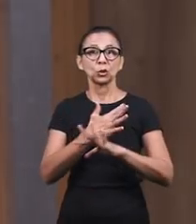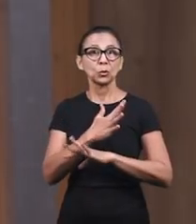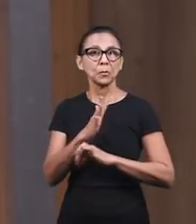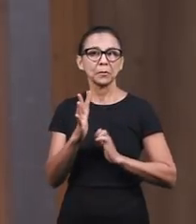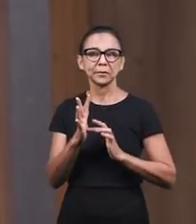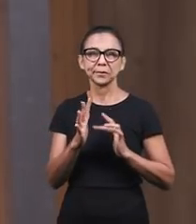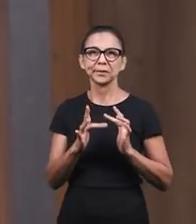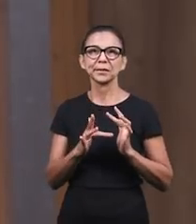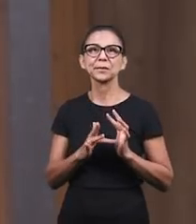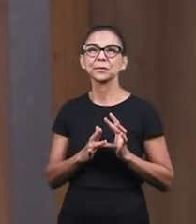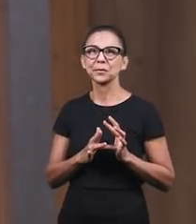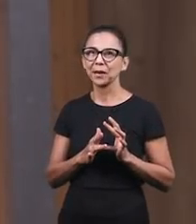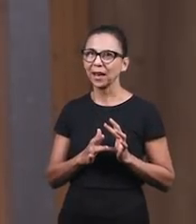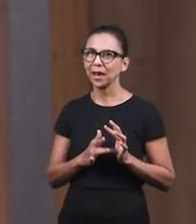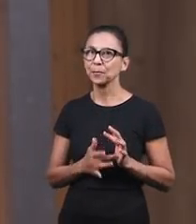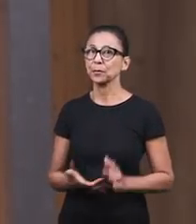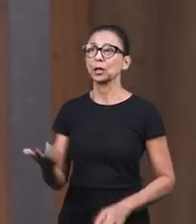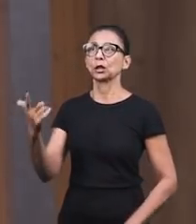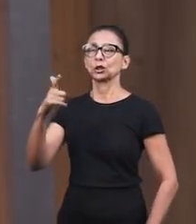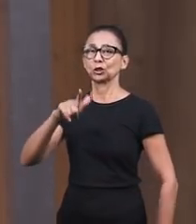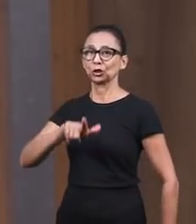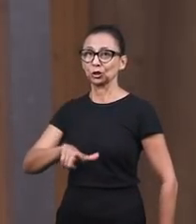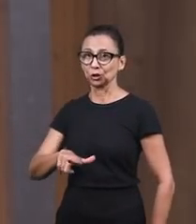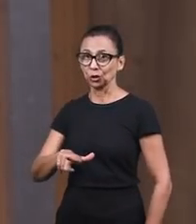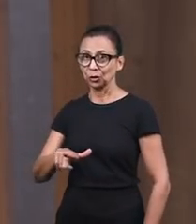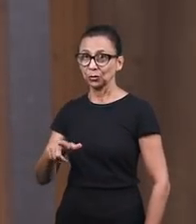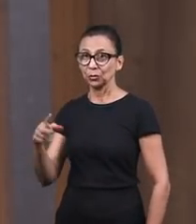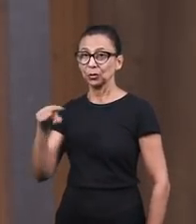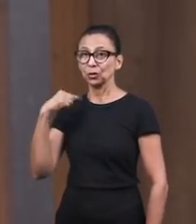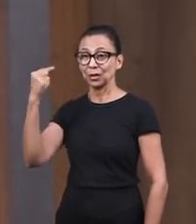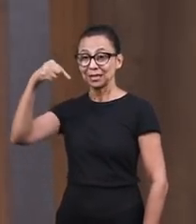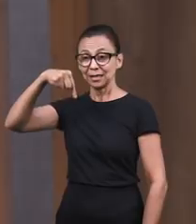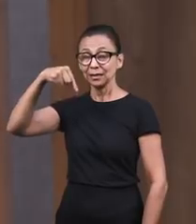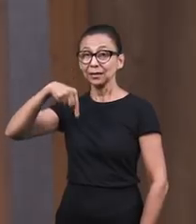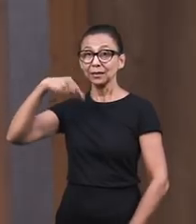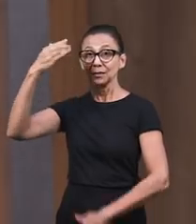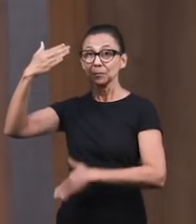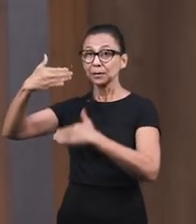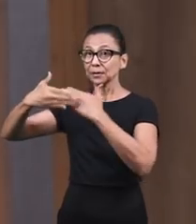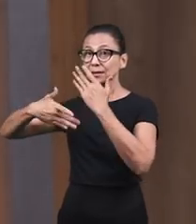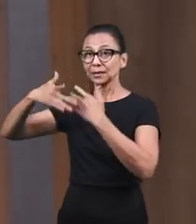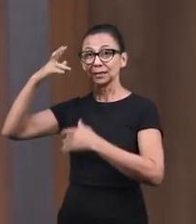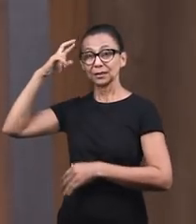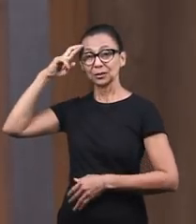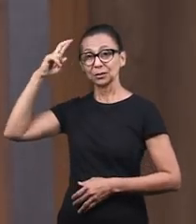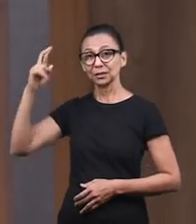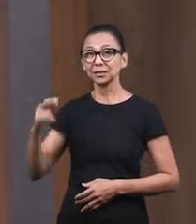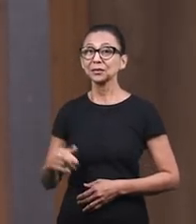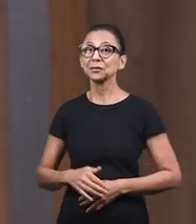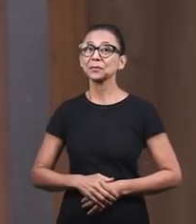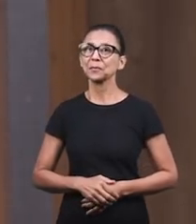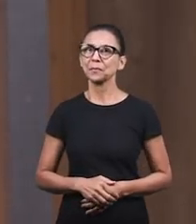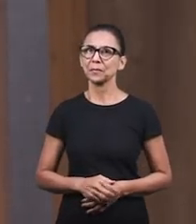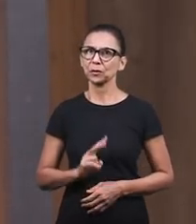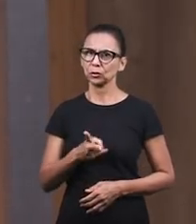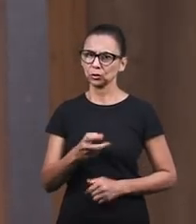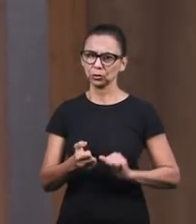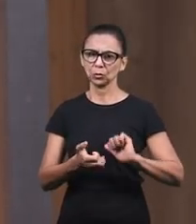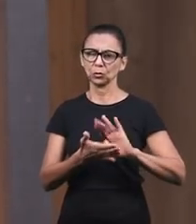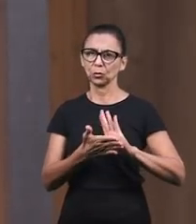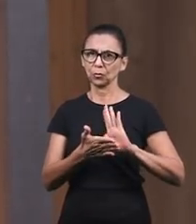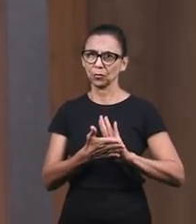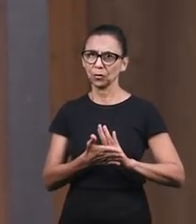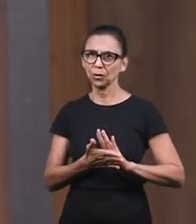Glória a Jesus, porque nós estamos mais um dia na presença do Senhor. E por isso nós vamos louvar ao Senhor com louvor que